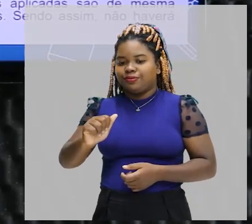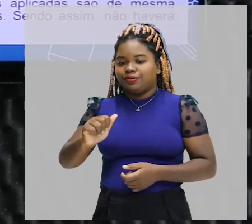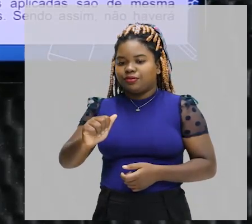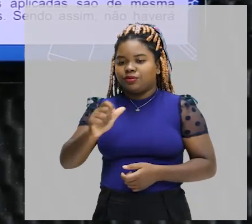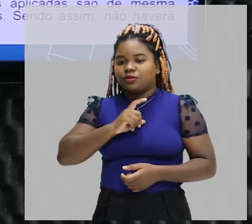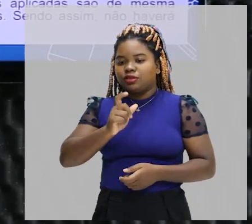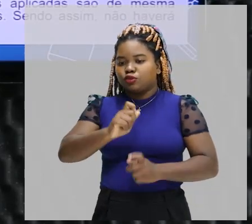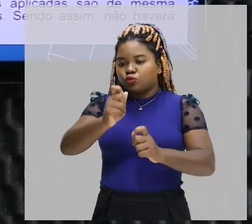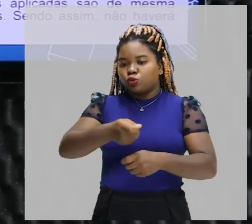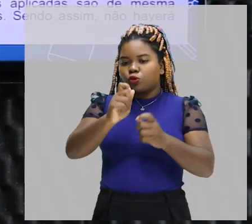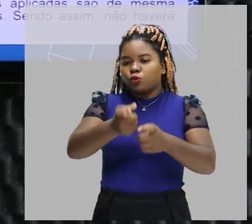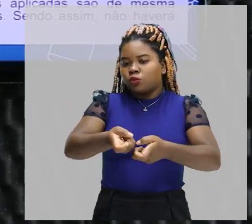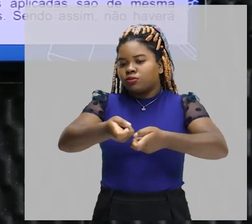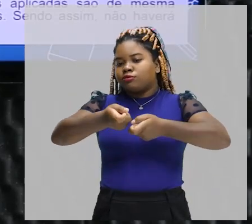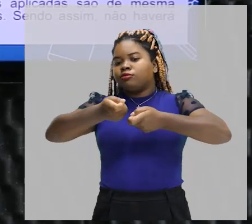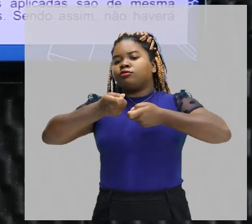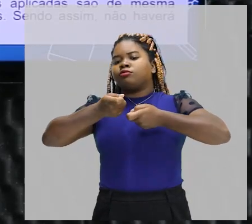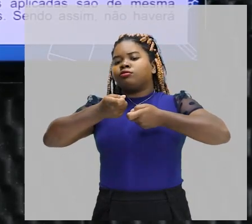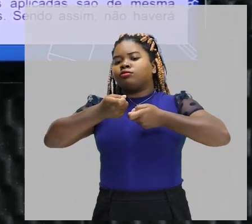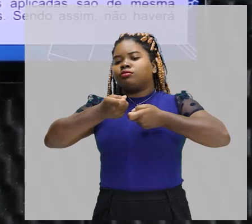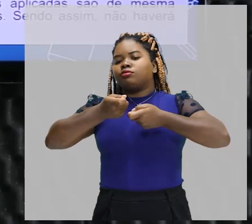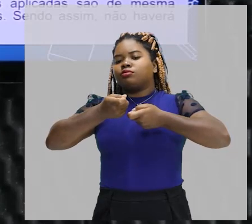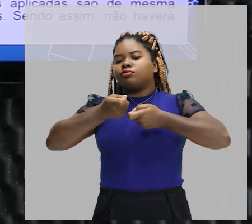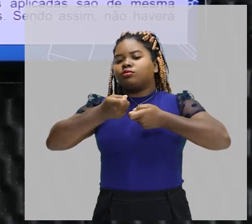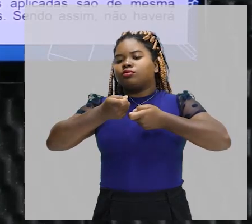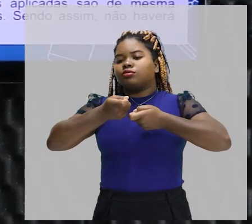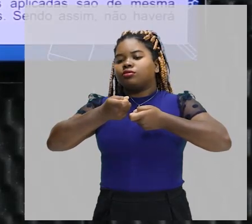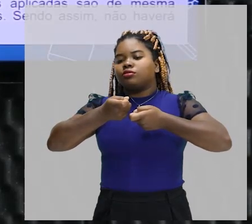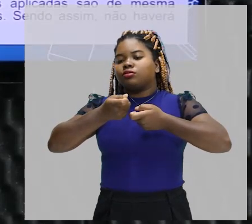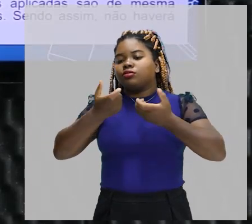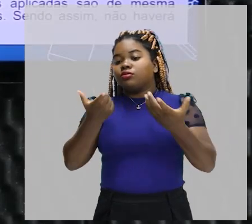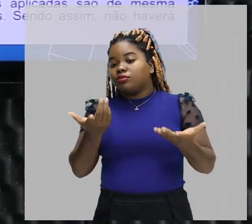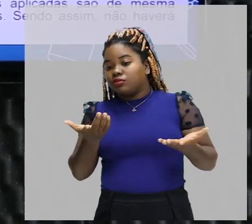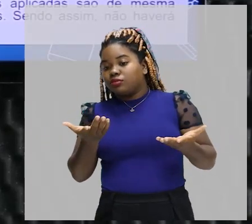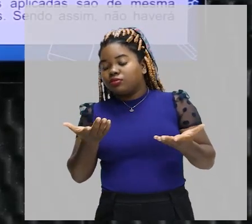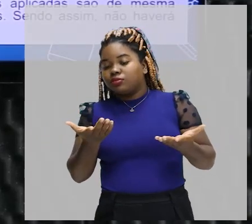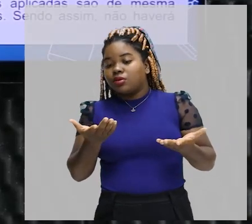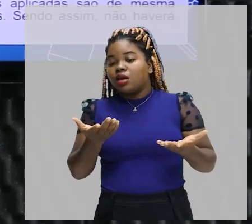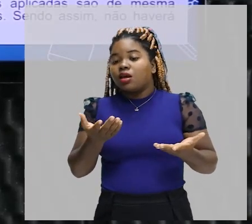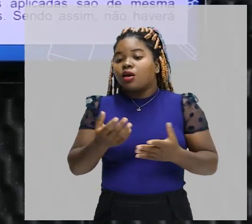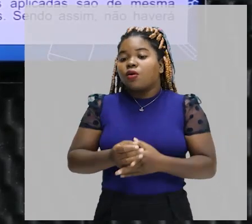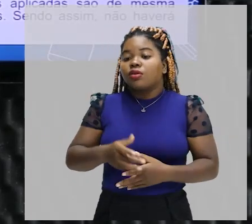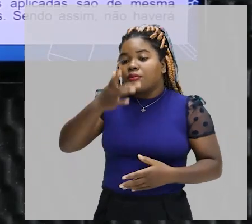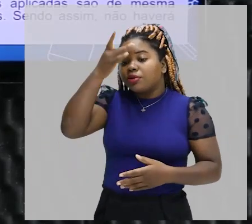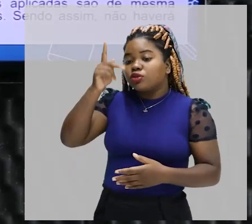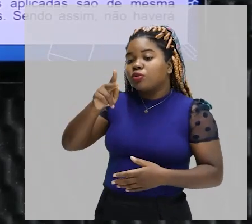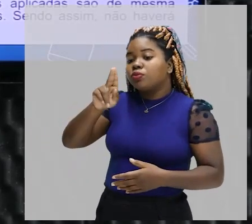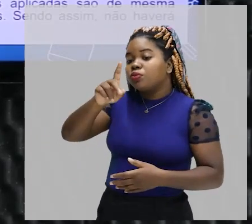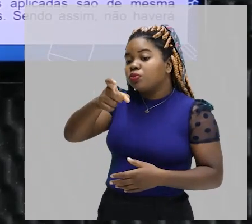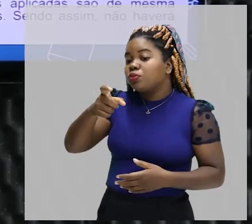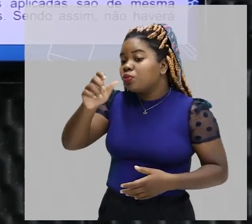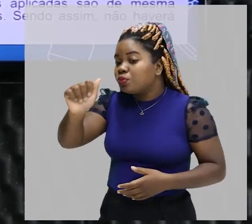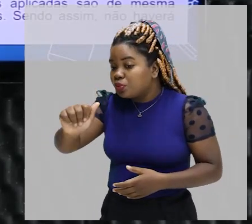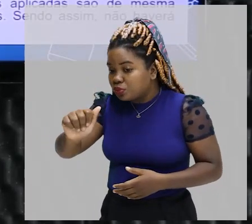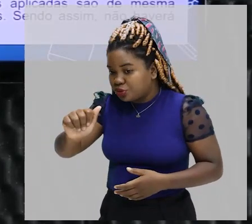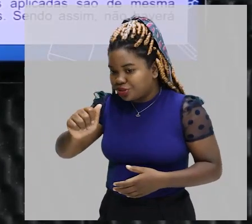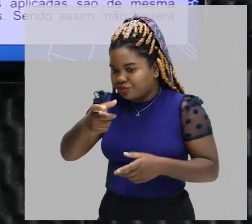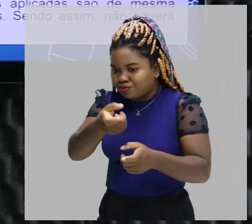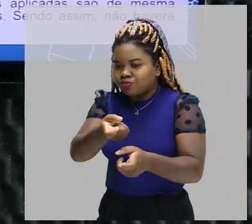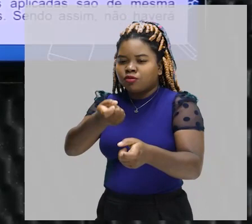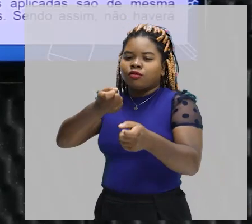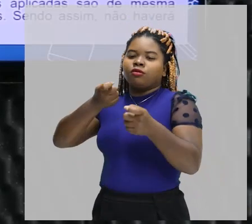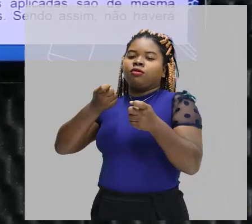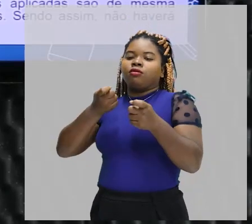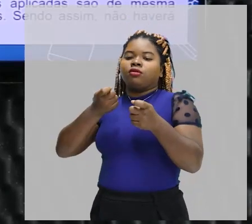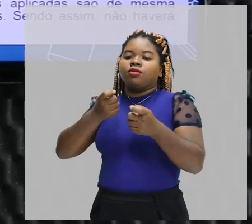uma força sobre o cavalo. Tá certo? Nós comentamos isso em sala de aula, né? Aqui na nossa última aula. Tá